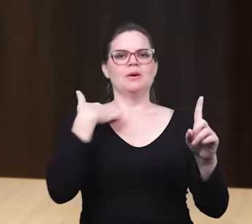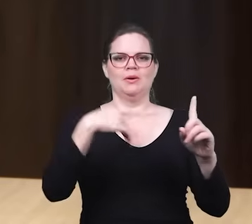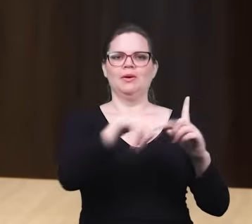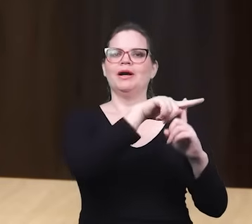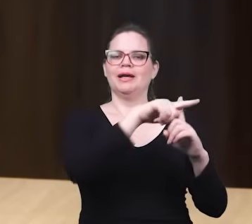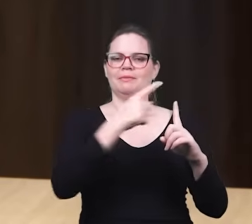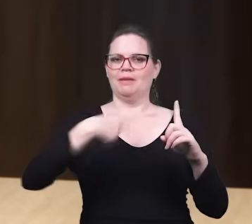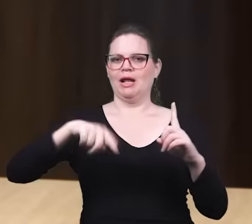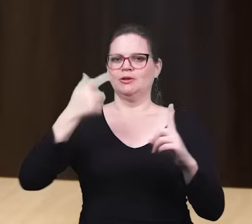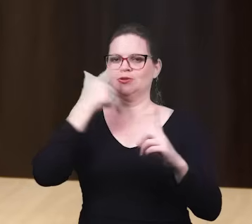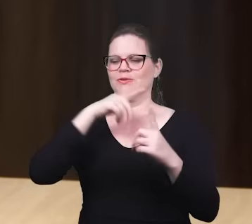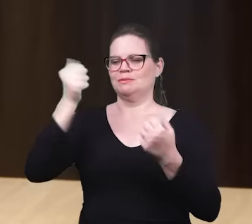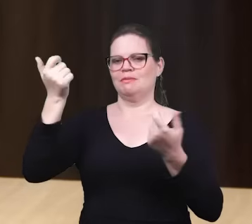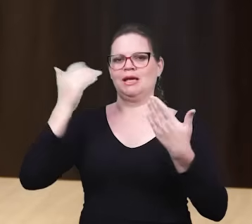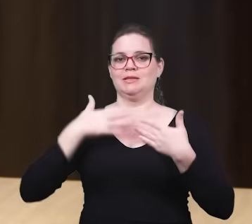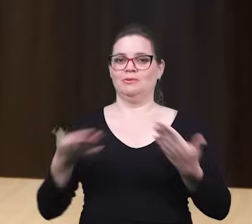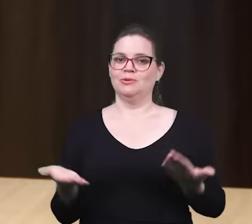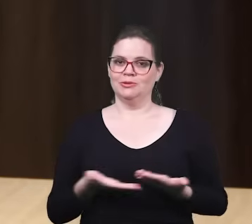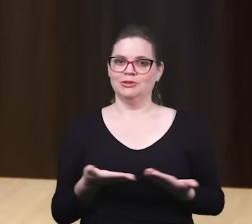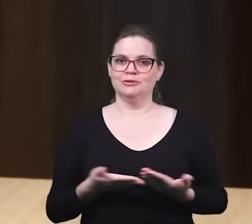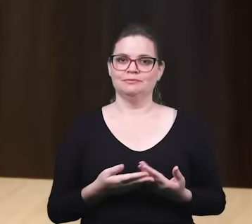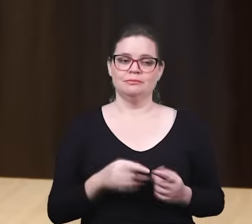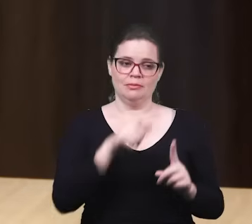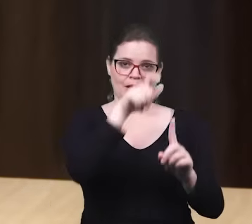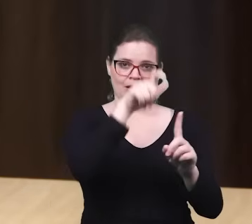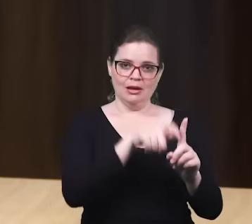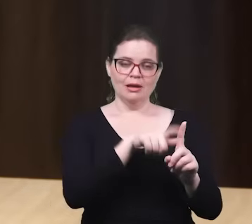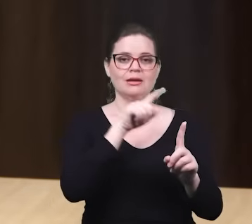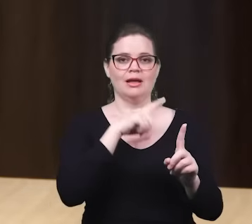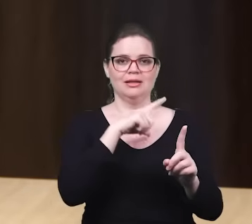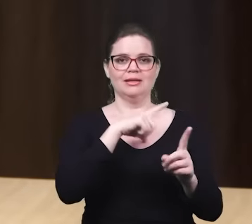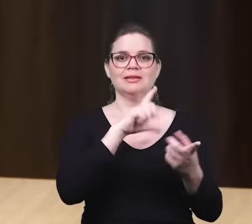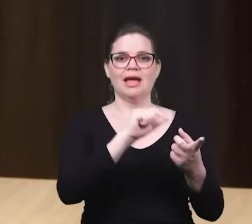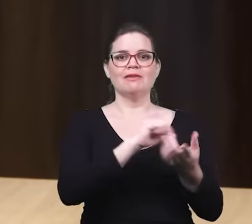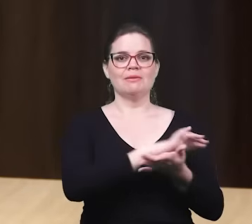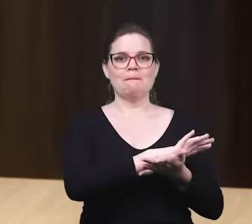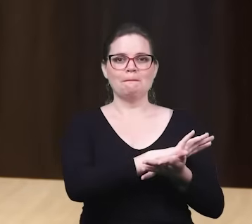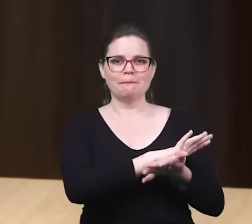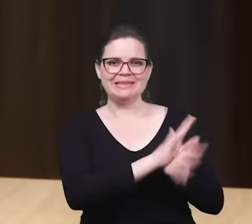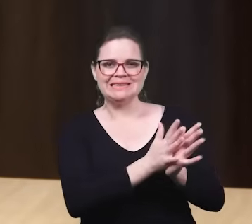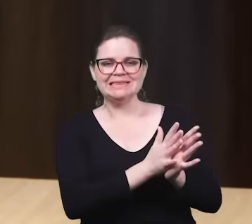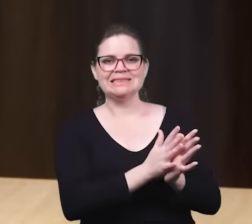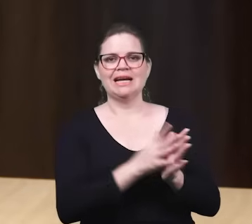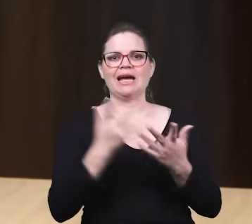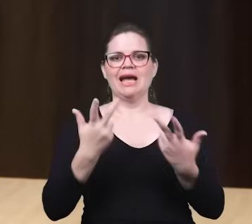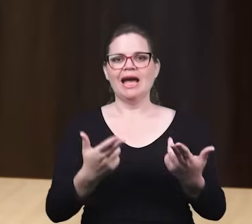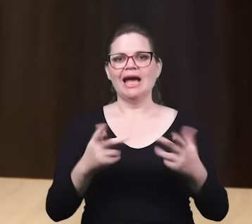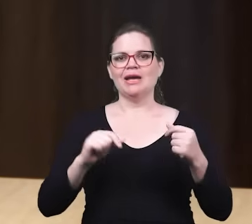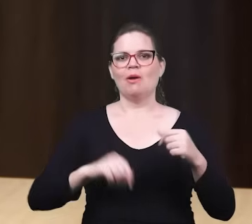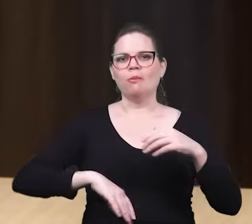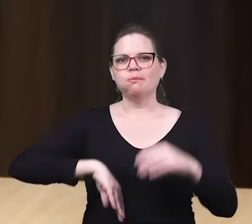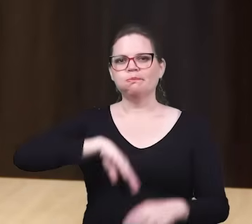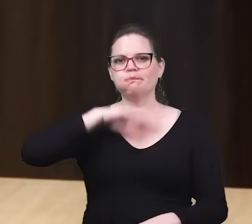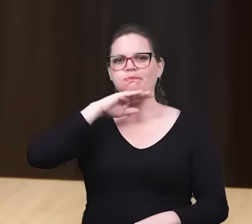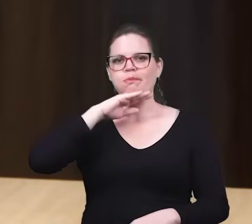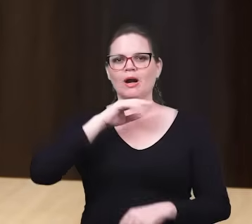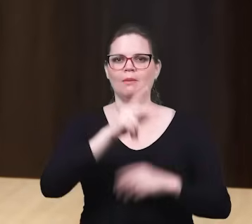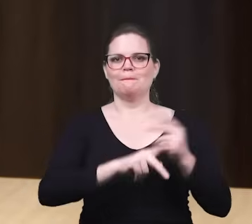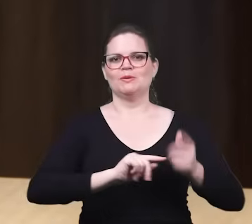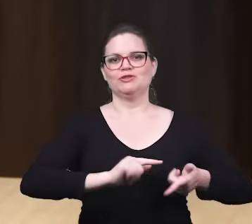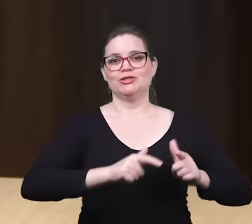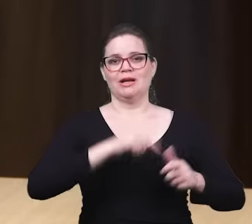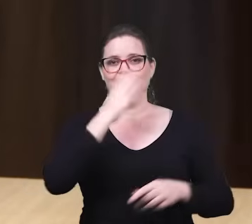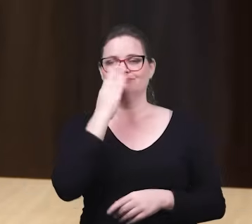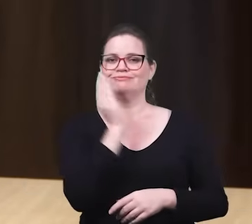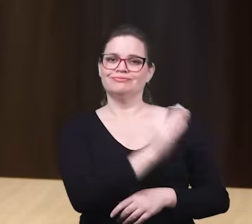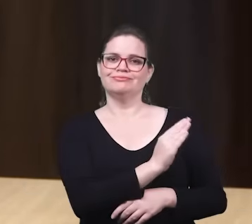Jesus. A Deus. E Ele que foi pisado, esse favo de mel que um dia foi pisado. Pelas suas pisaduras